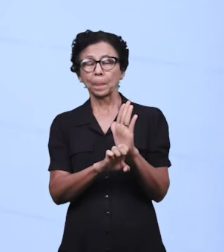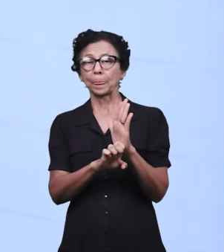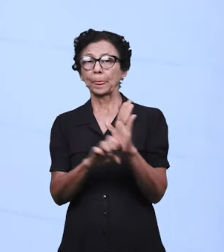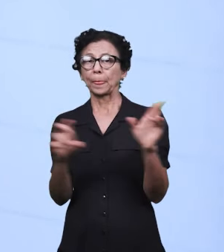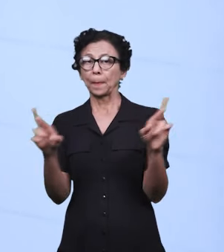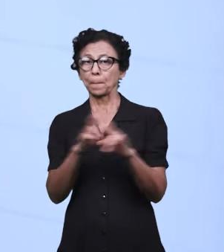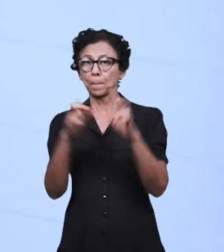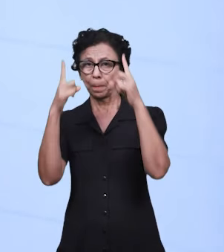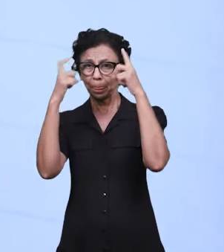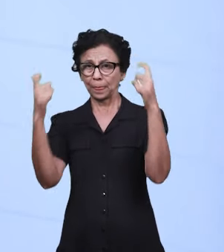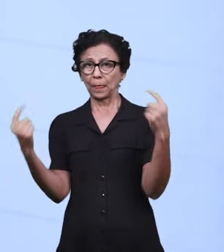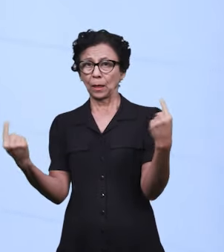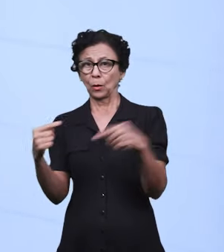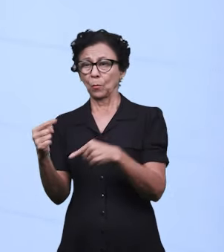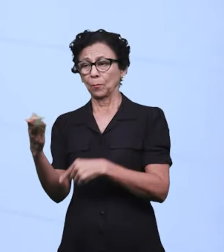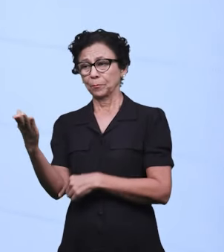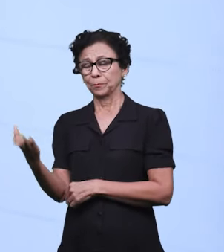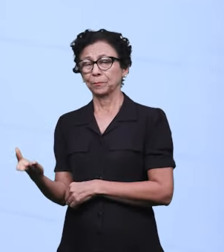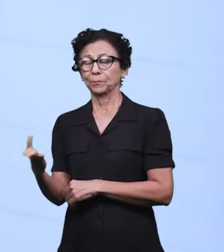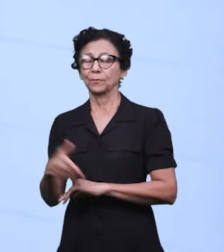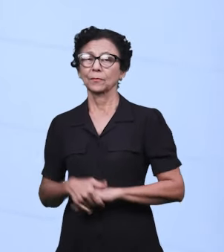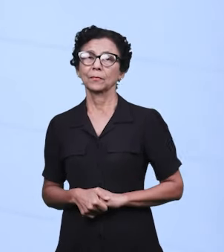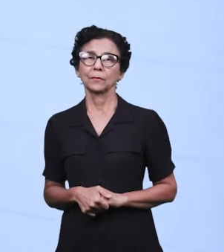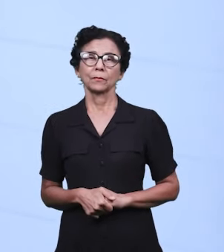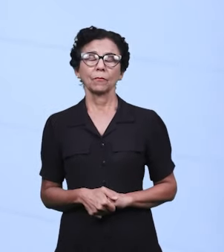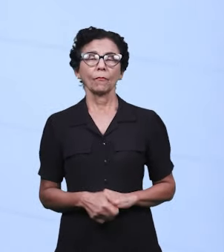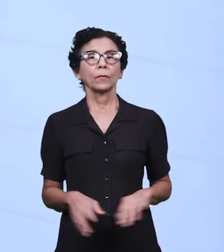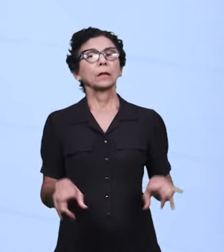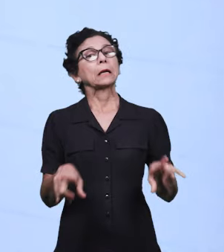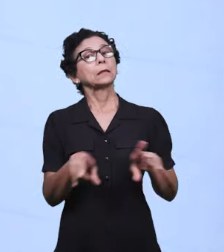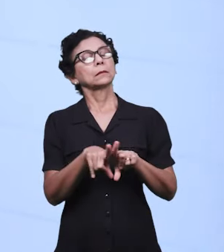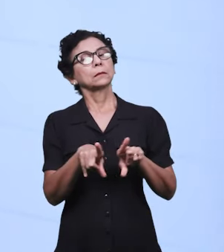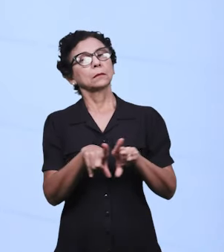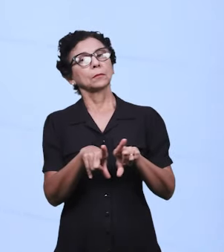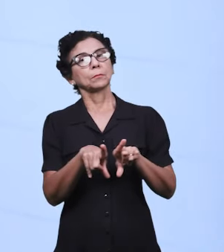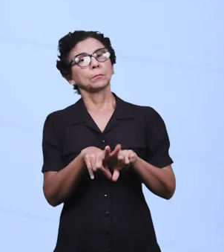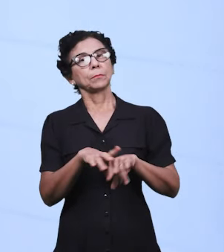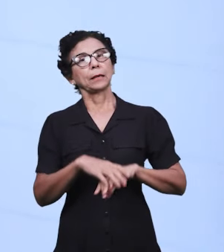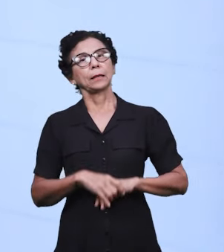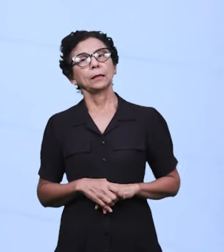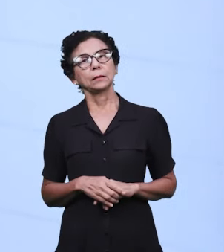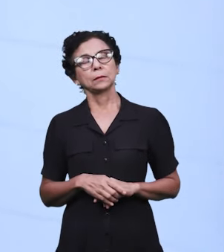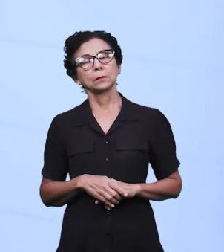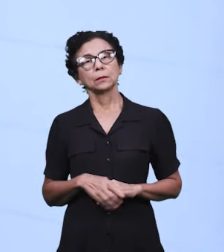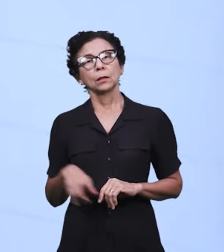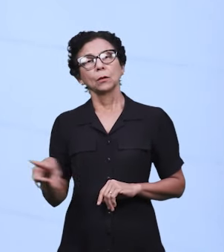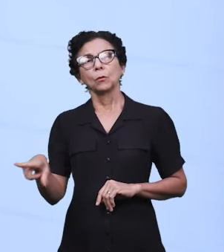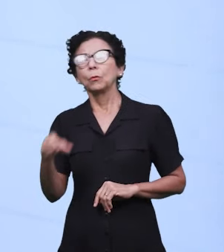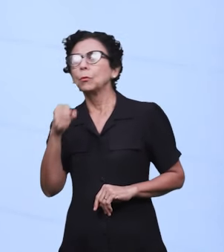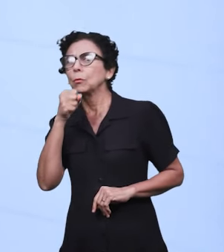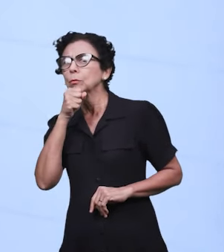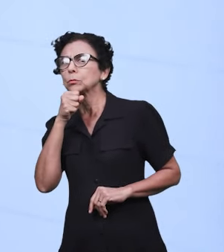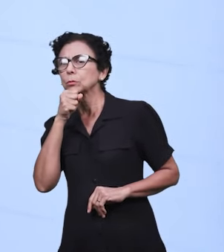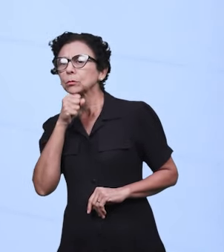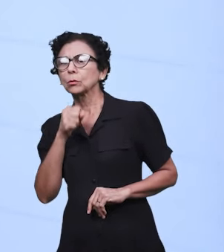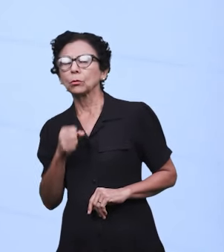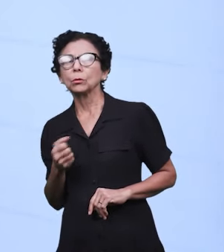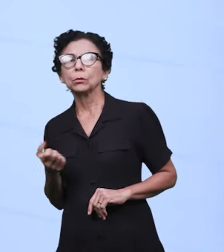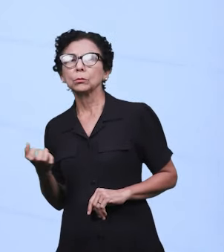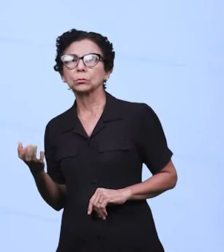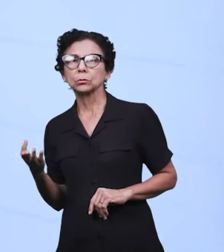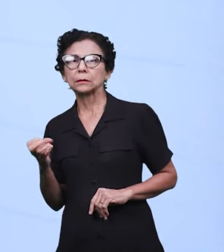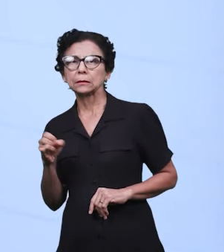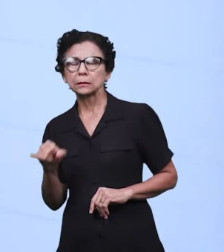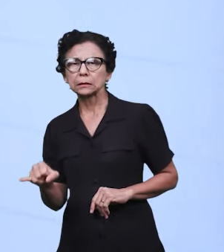violência contra o idoso, como também retirar o idoso, né,